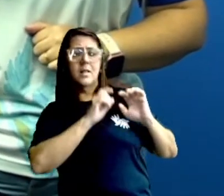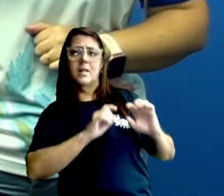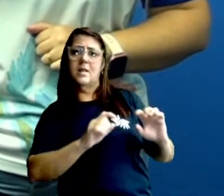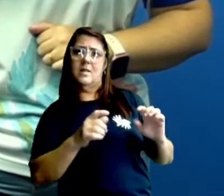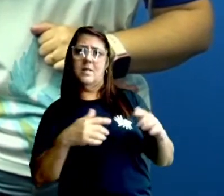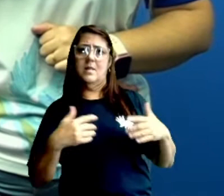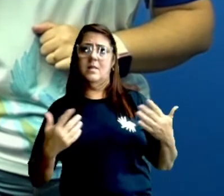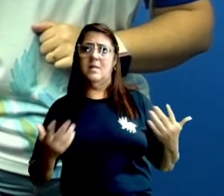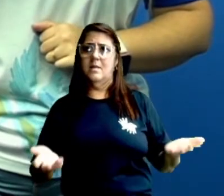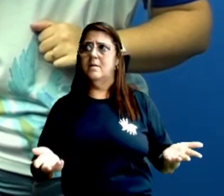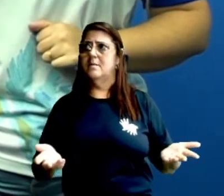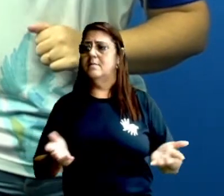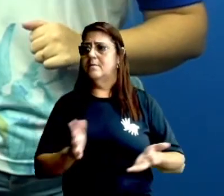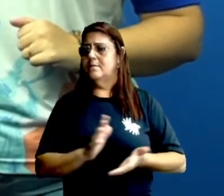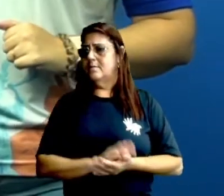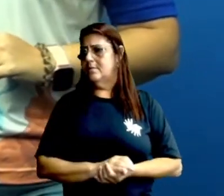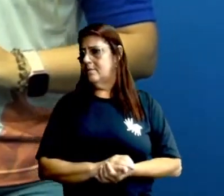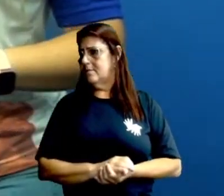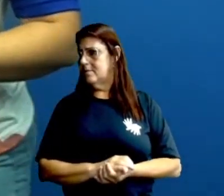listas?